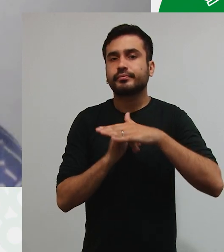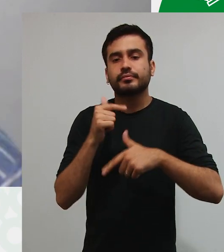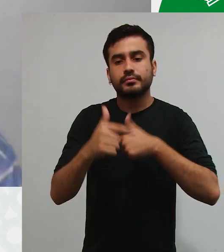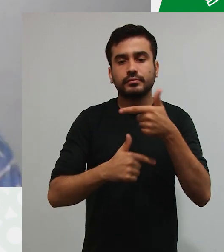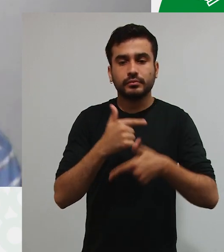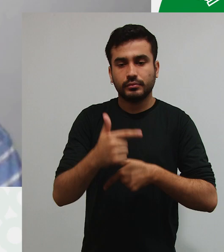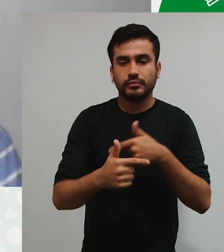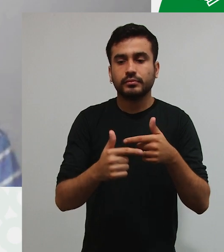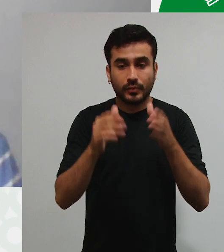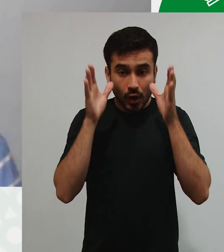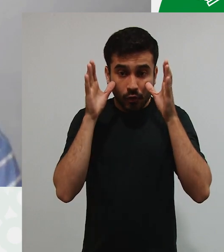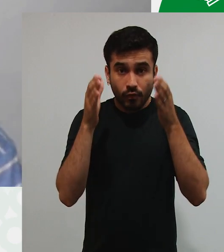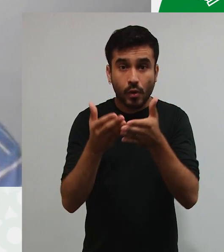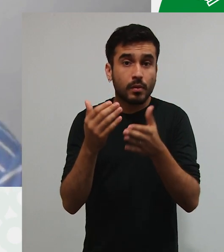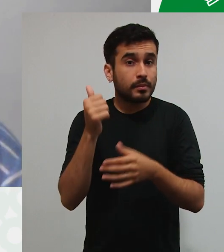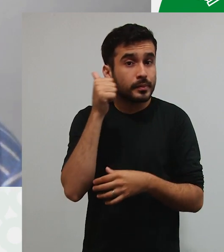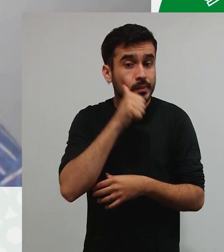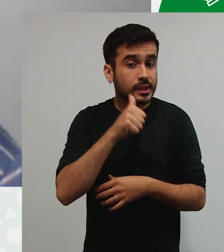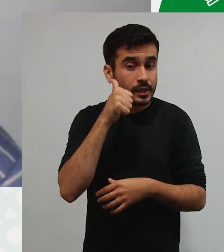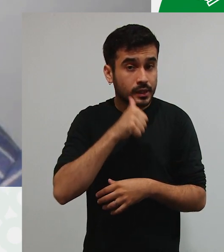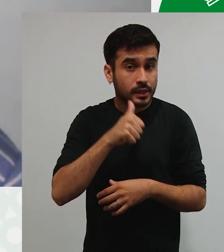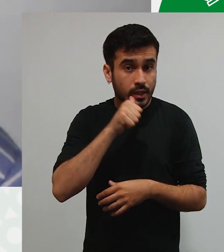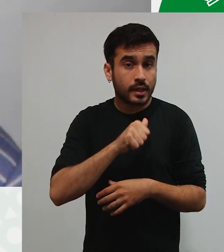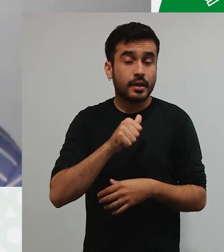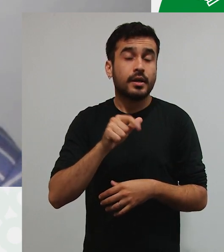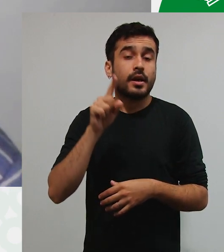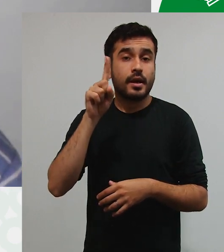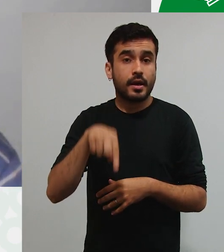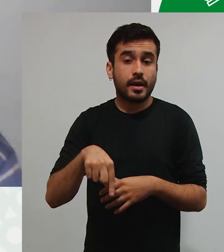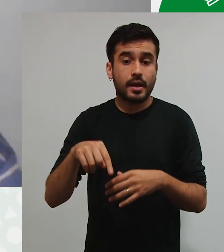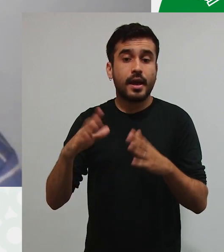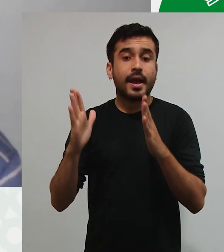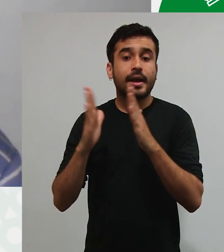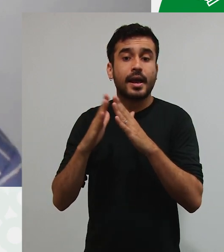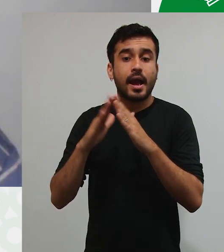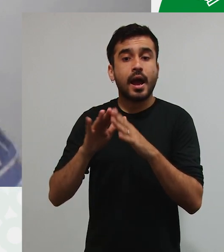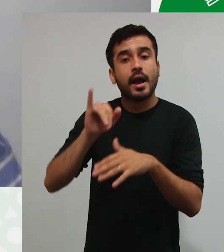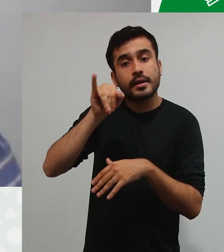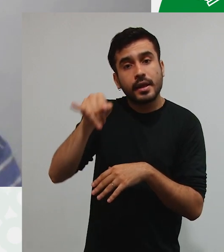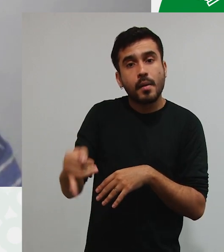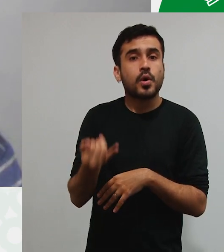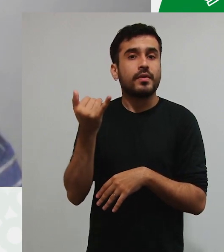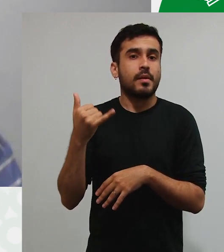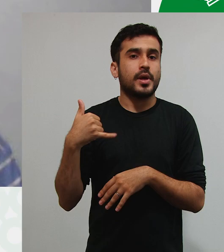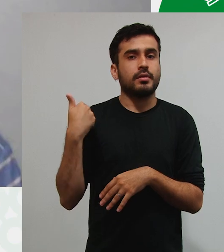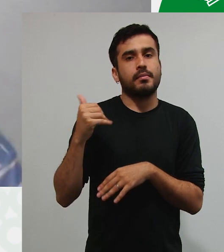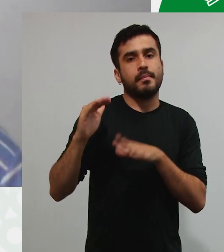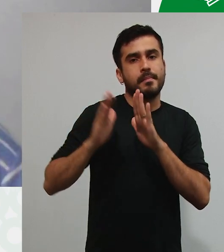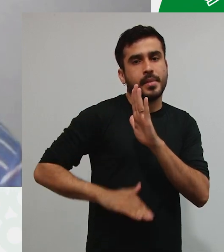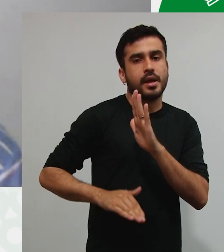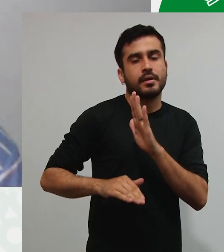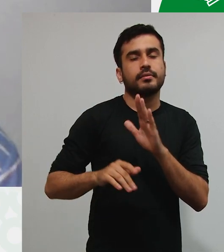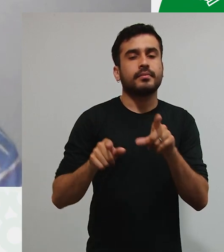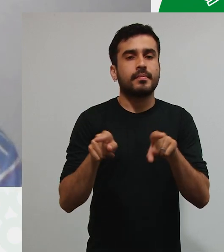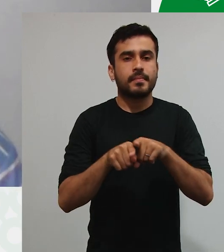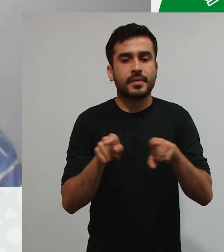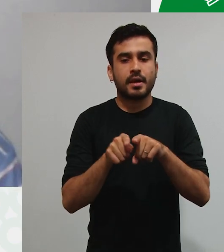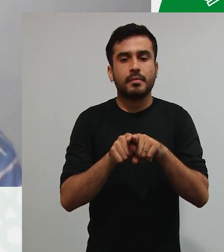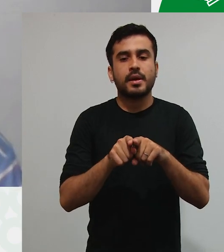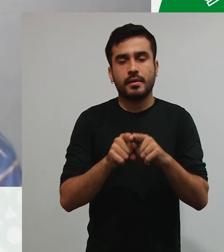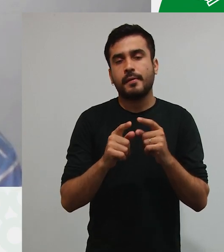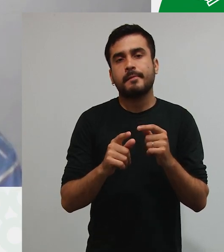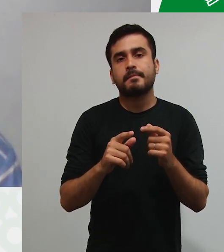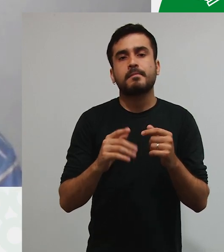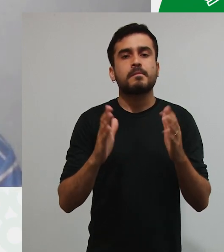Aproveitamento de Menores, e uma outra que era um orfanato que atendia meninas. E esse foi o meu primeiro contato com a